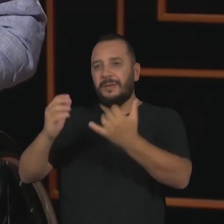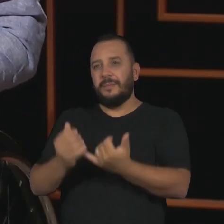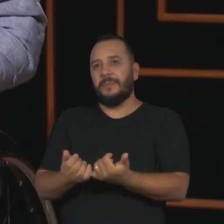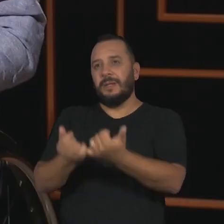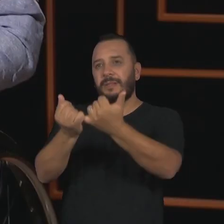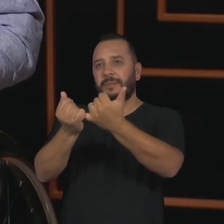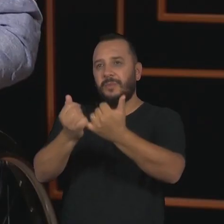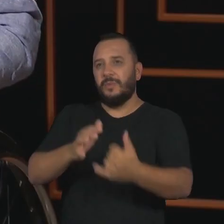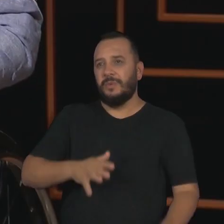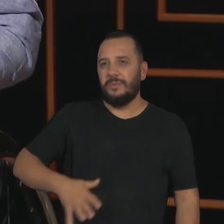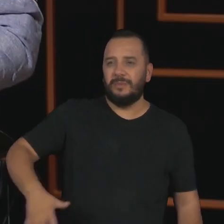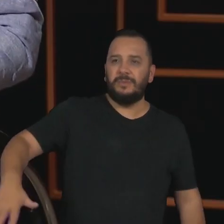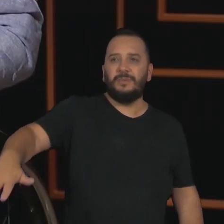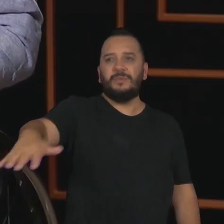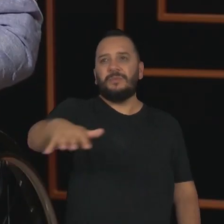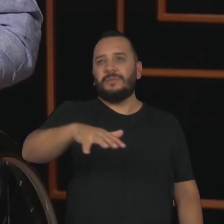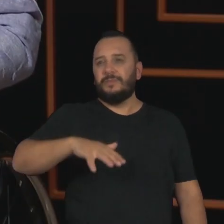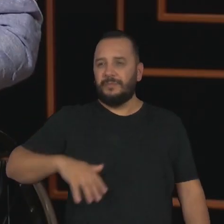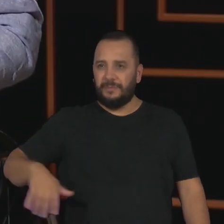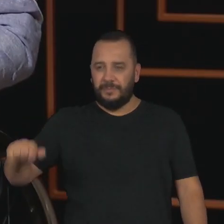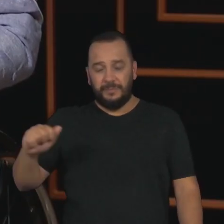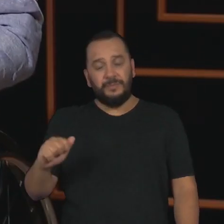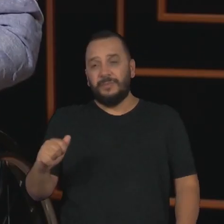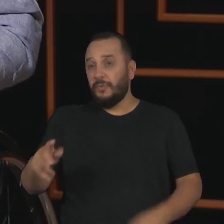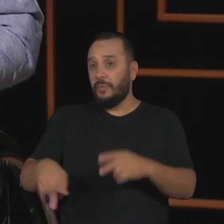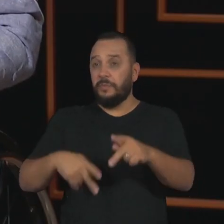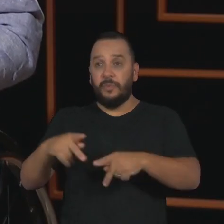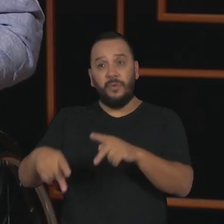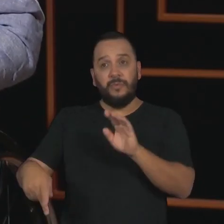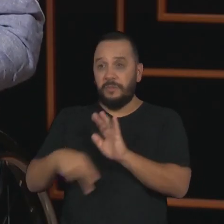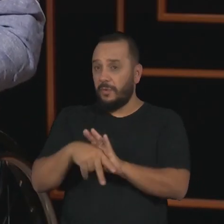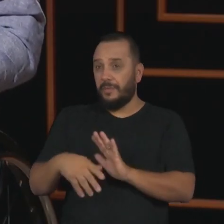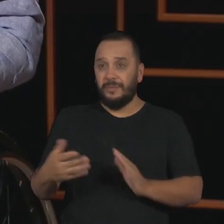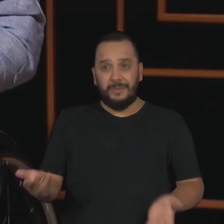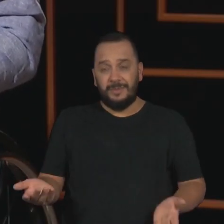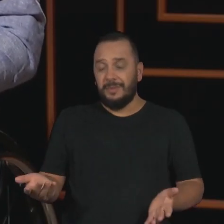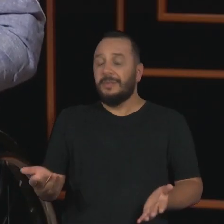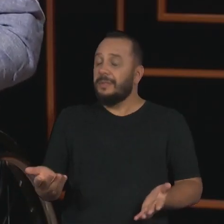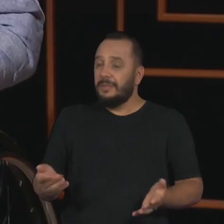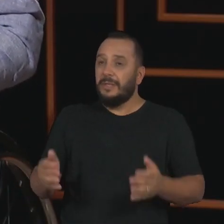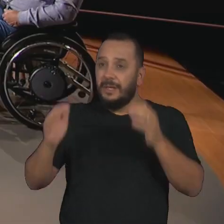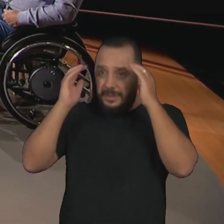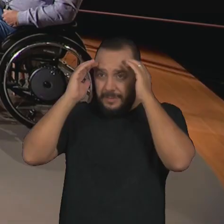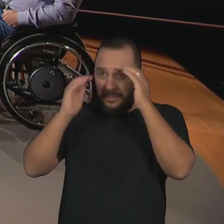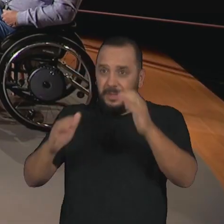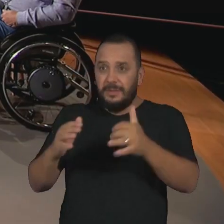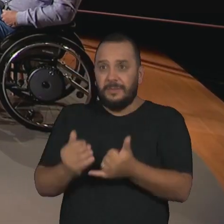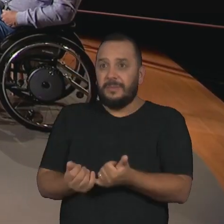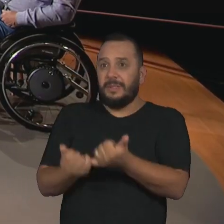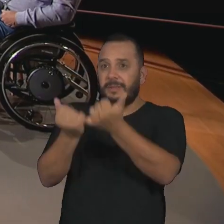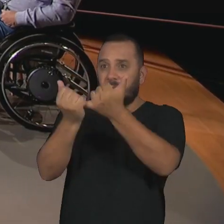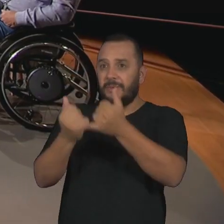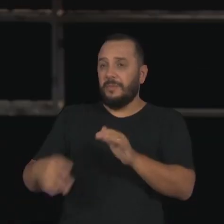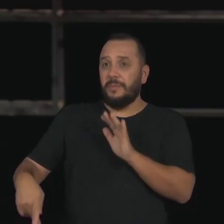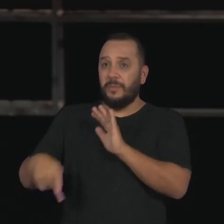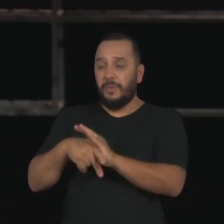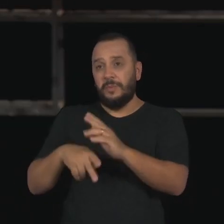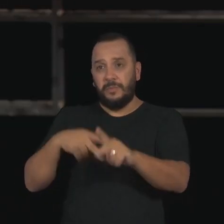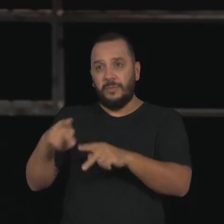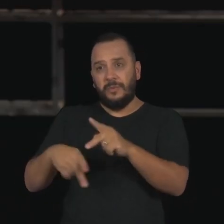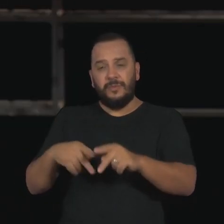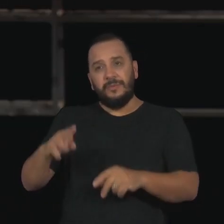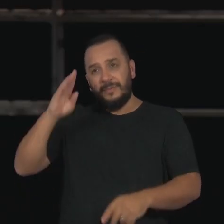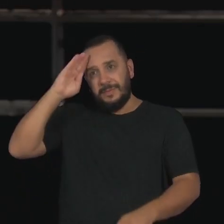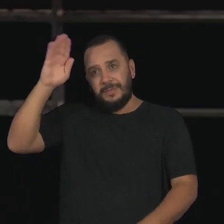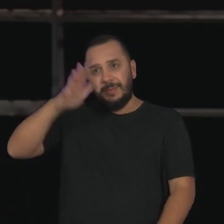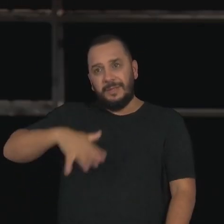público. E quando eu falo respeito ao patrimônio público, é principalmente na área